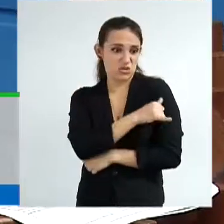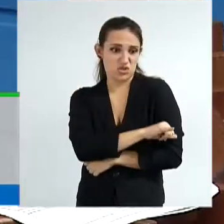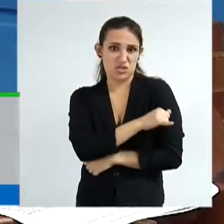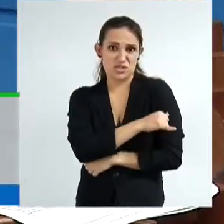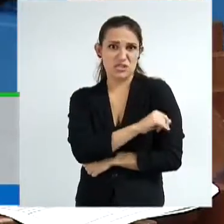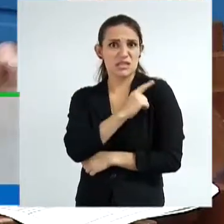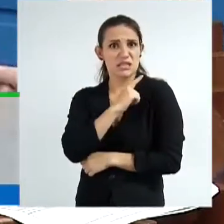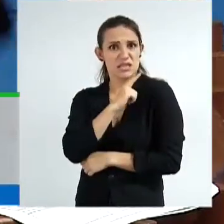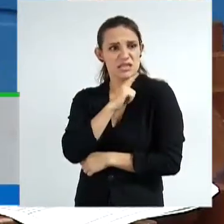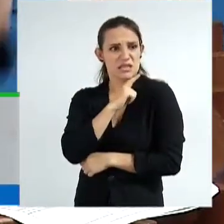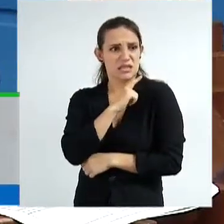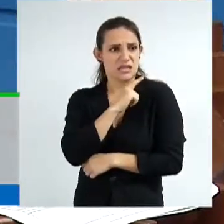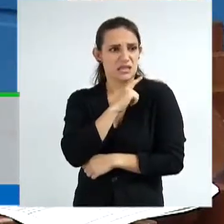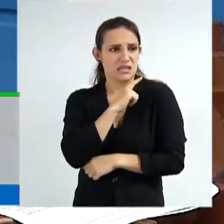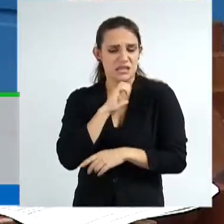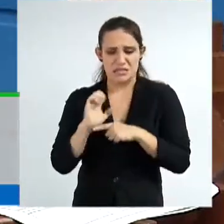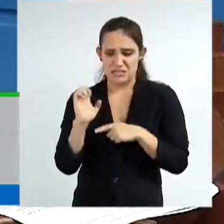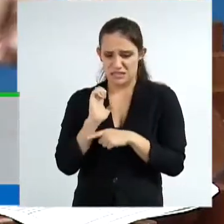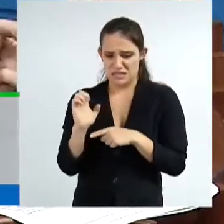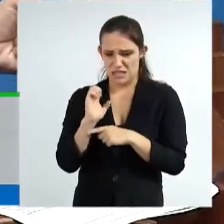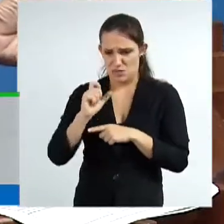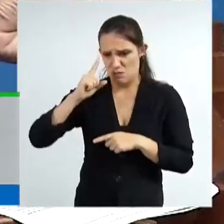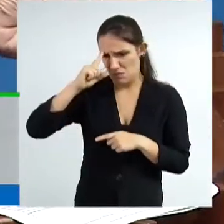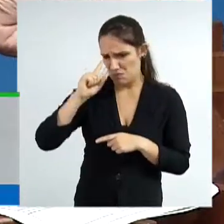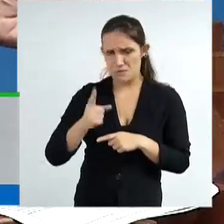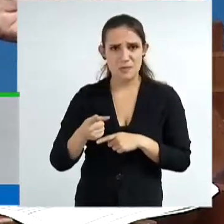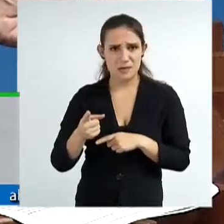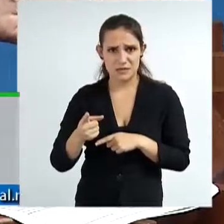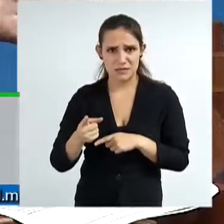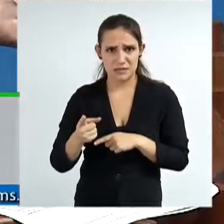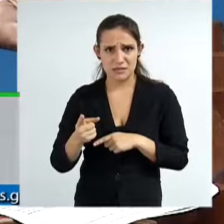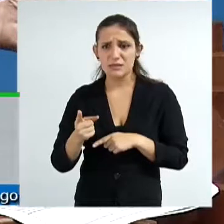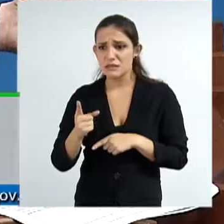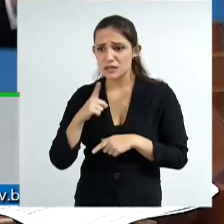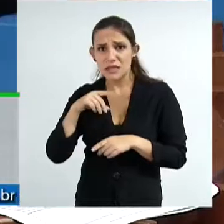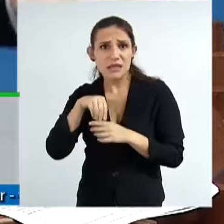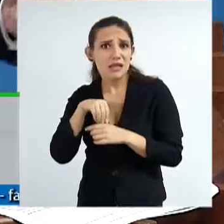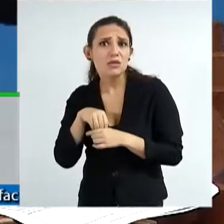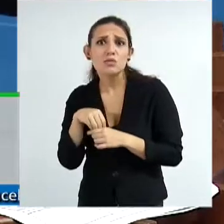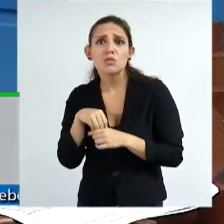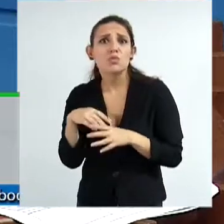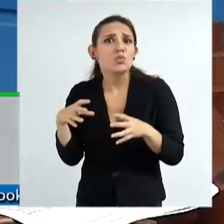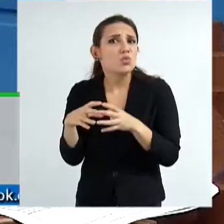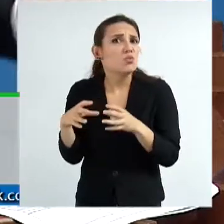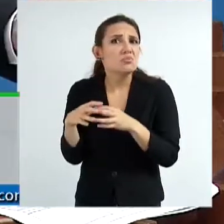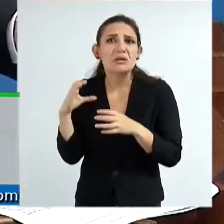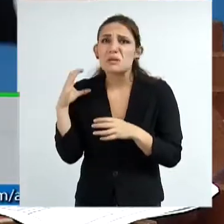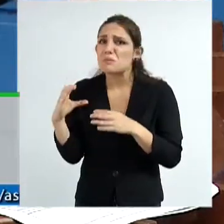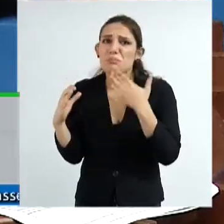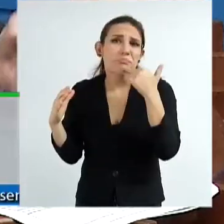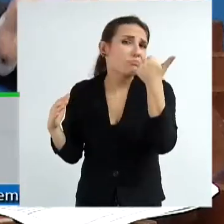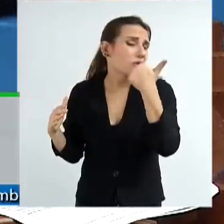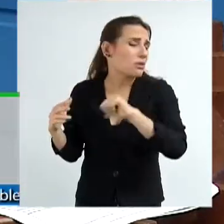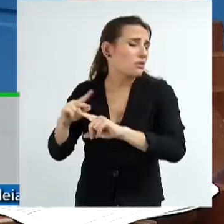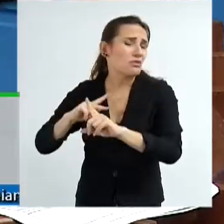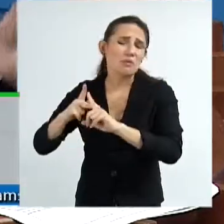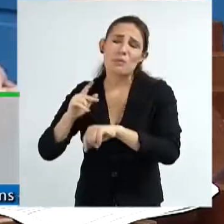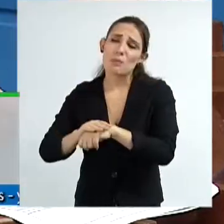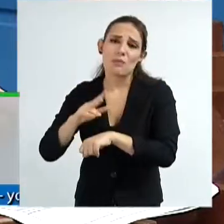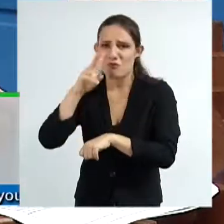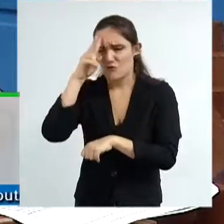É um estado paralelo, mais forte do que o estado propriamente dito, né? Não deve